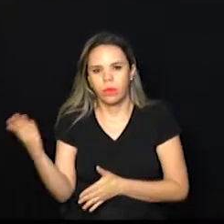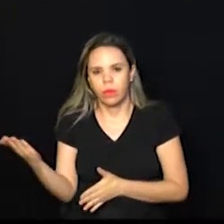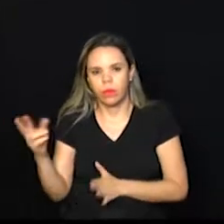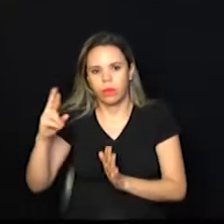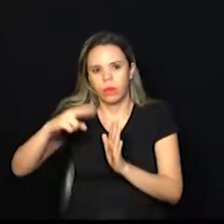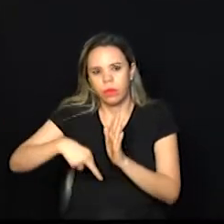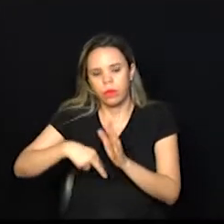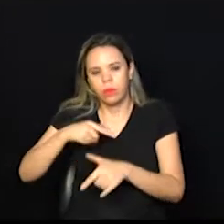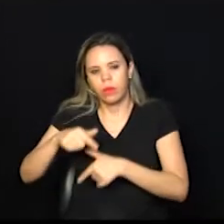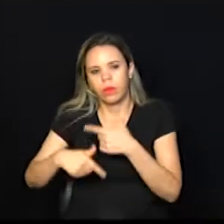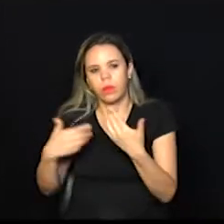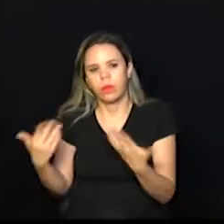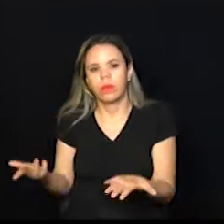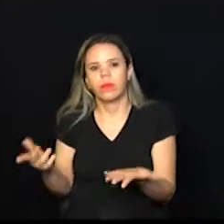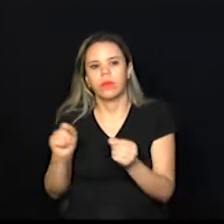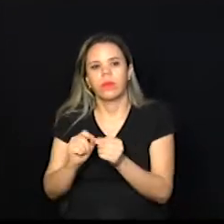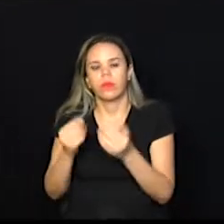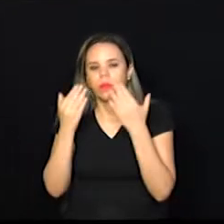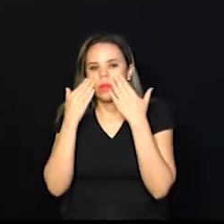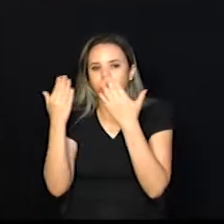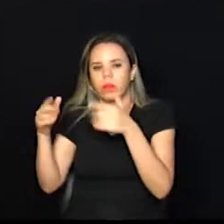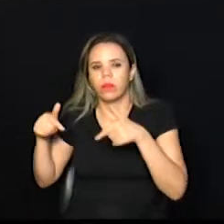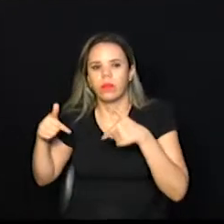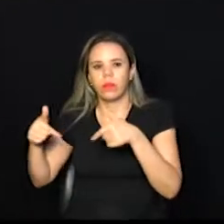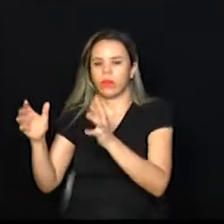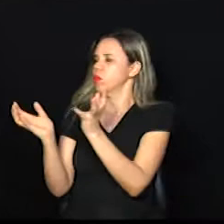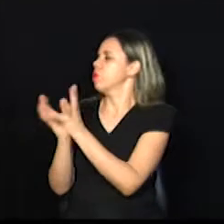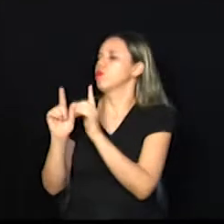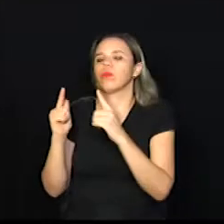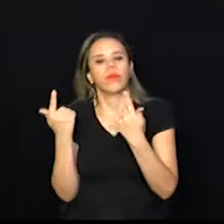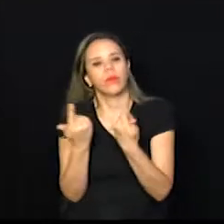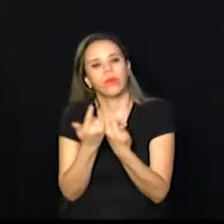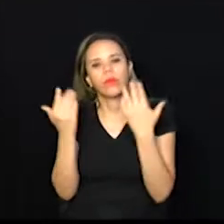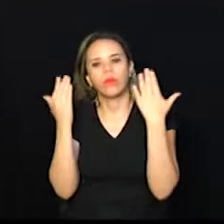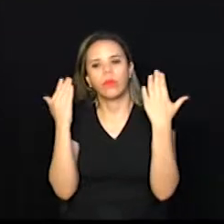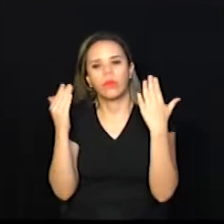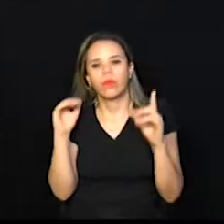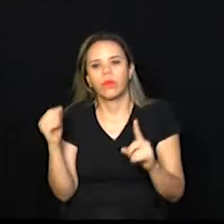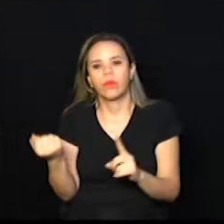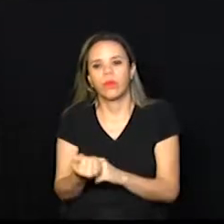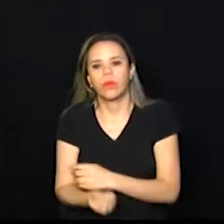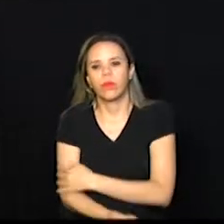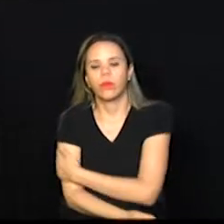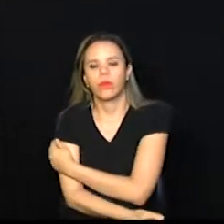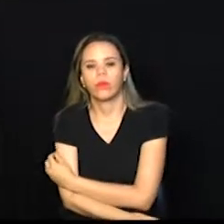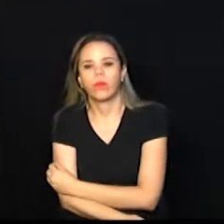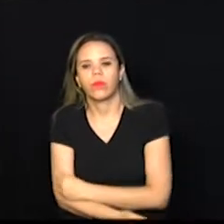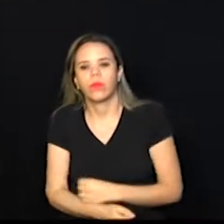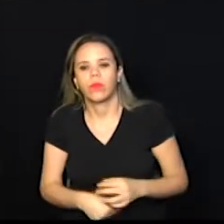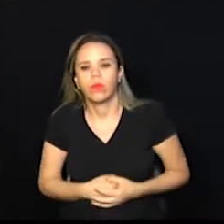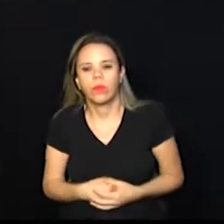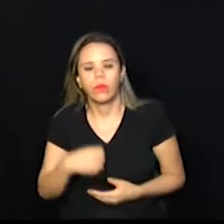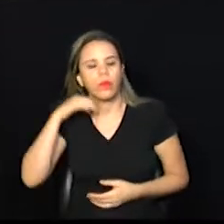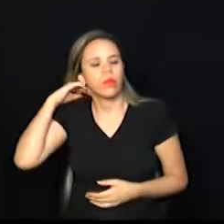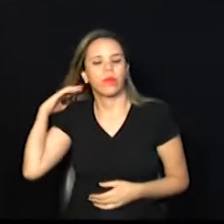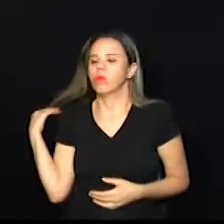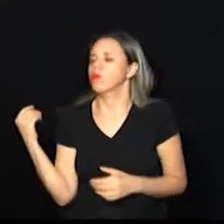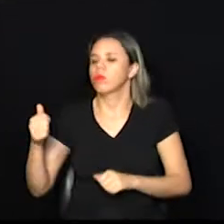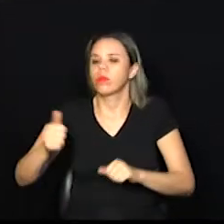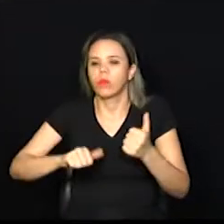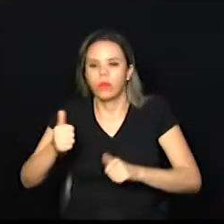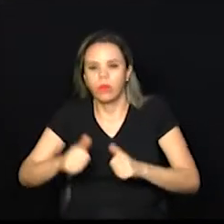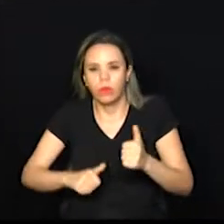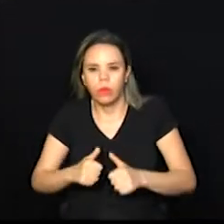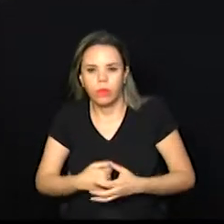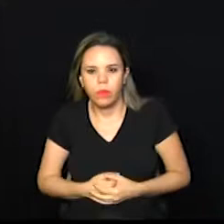de atividade, o que está aí? As ações em grupos, os atendimentos psicossociais, as reavaliações.